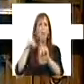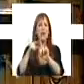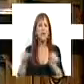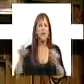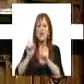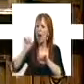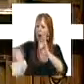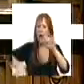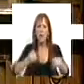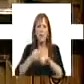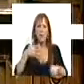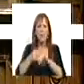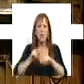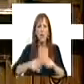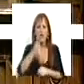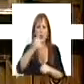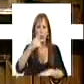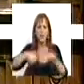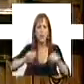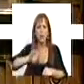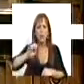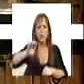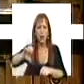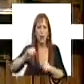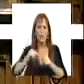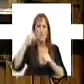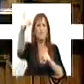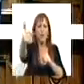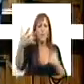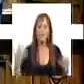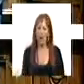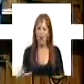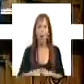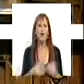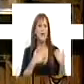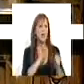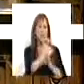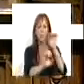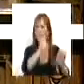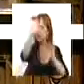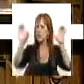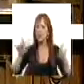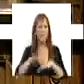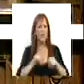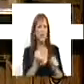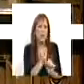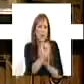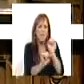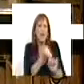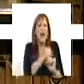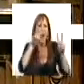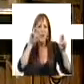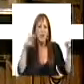objetivo de eliminar as emissões na segunda metade do século. Agora, cabe aos Estados fazer o respectivo trabalho de